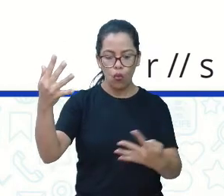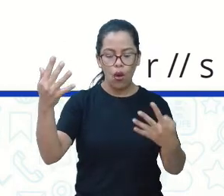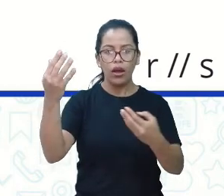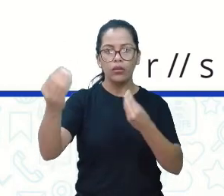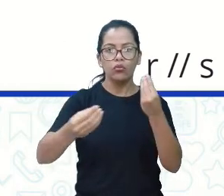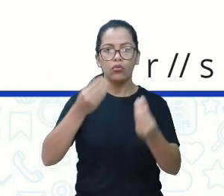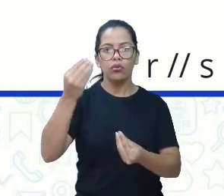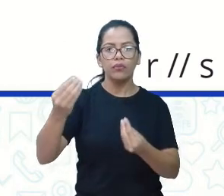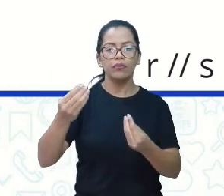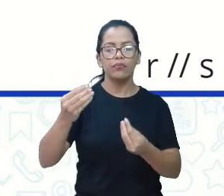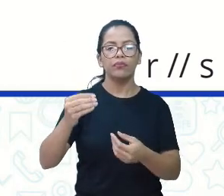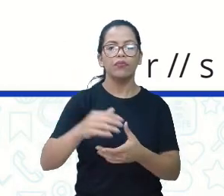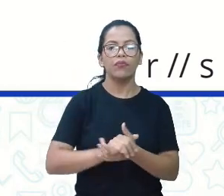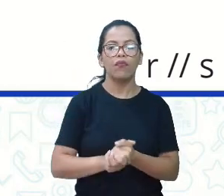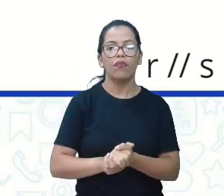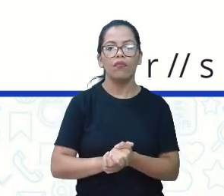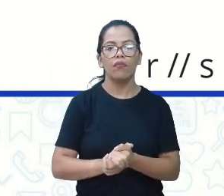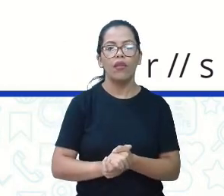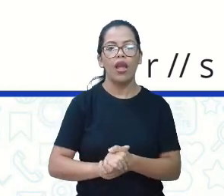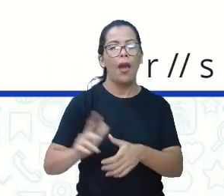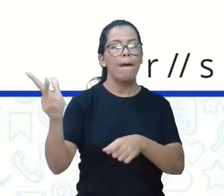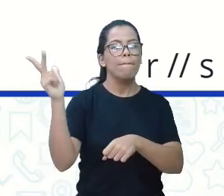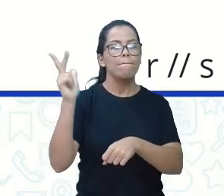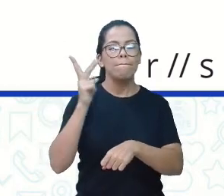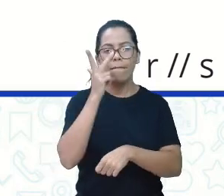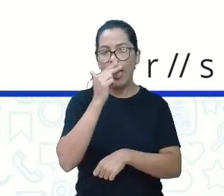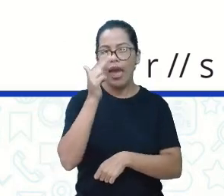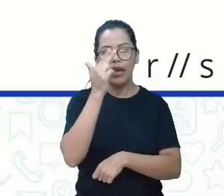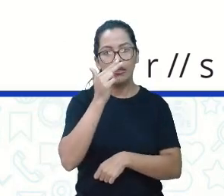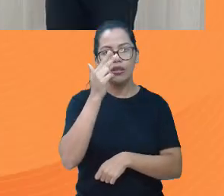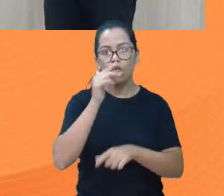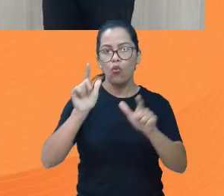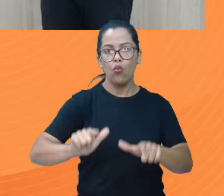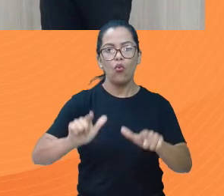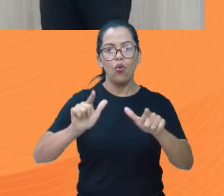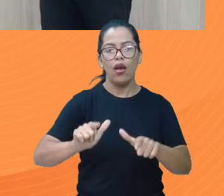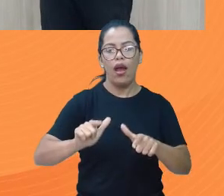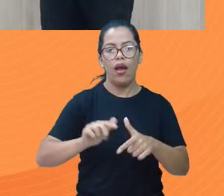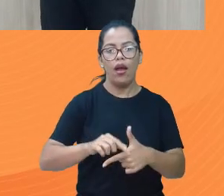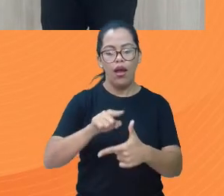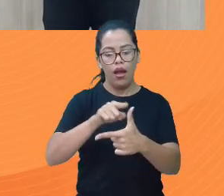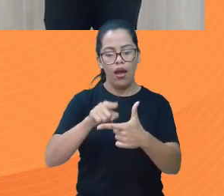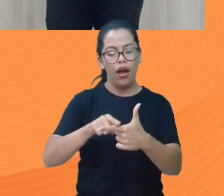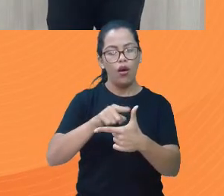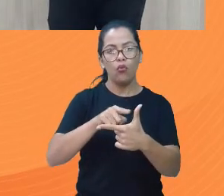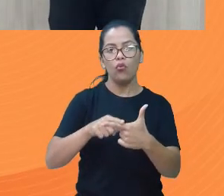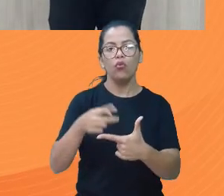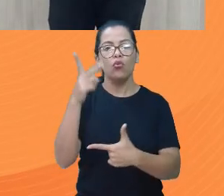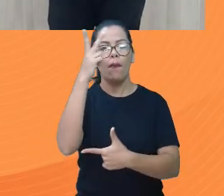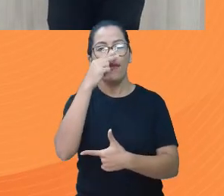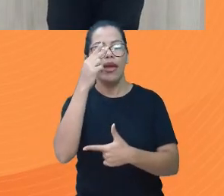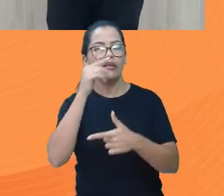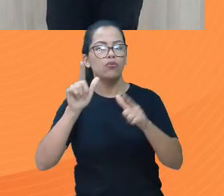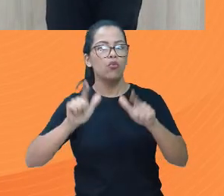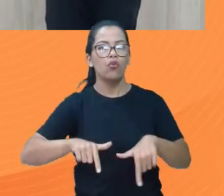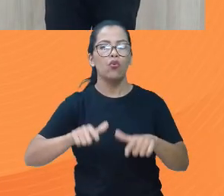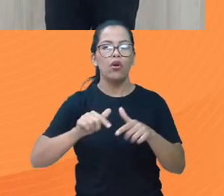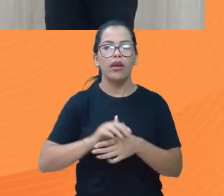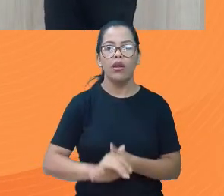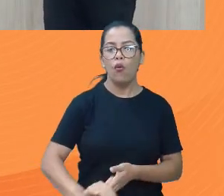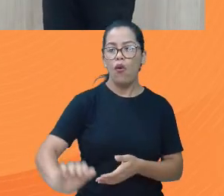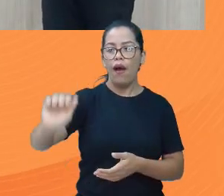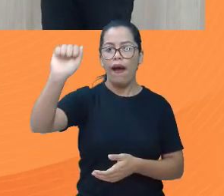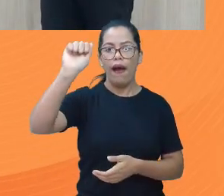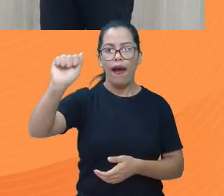correspondência? São ângulos que estão na mesma posição. Então, observa aqui, ó, que eu tenho esse ângulo A aqui em cima, tá?